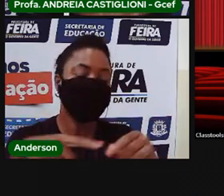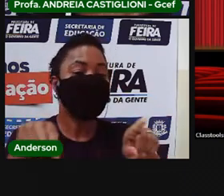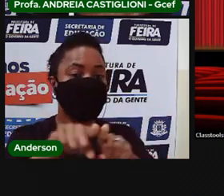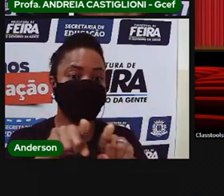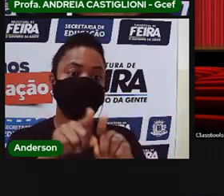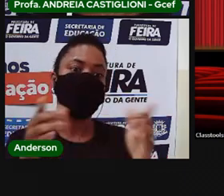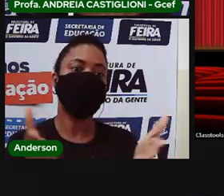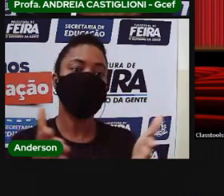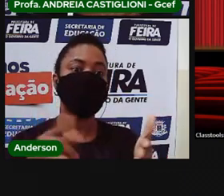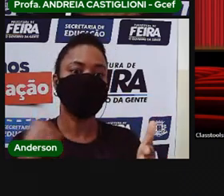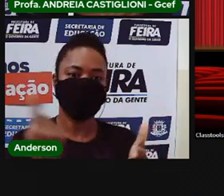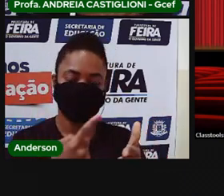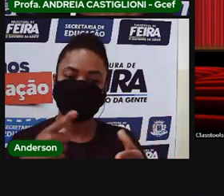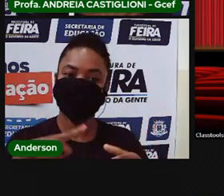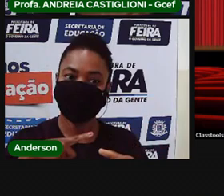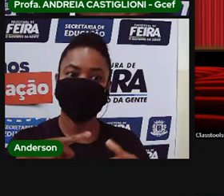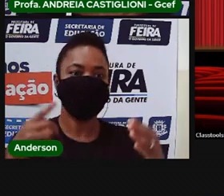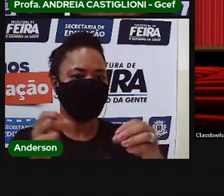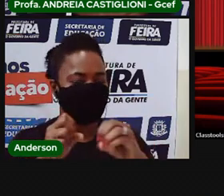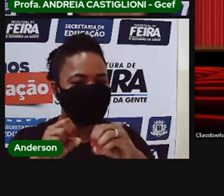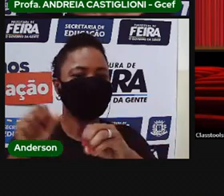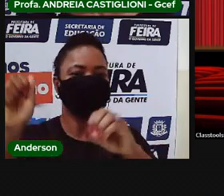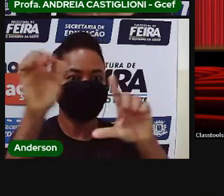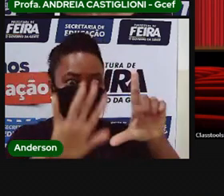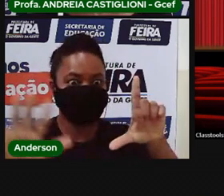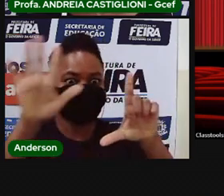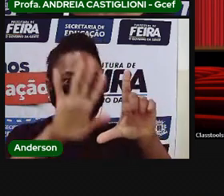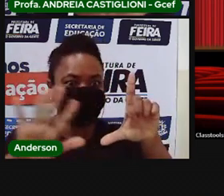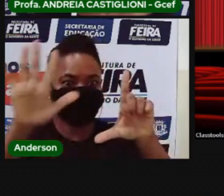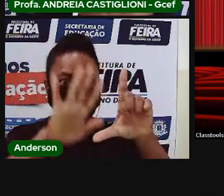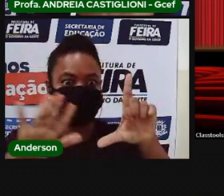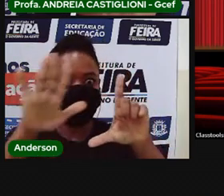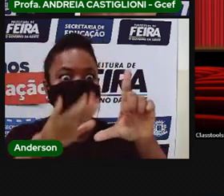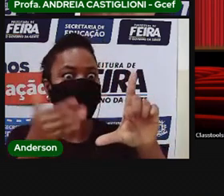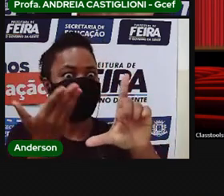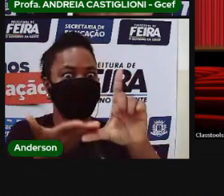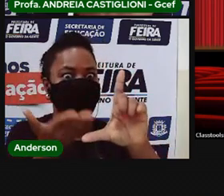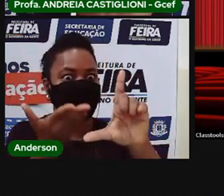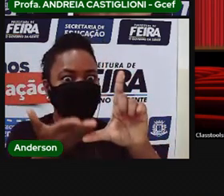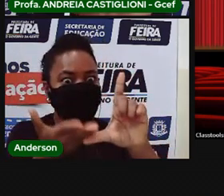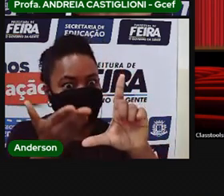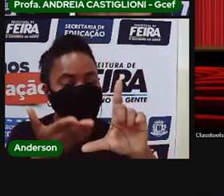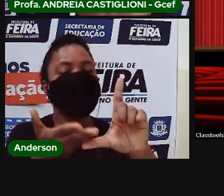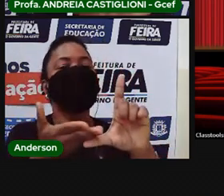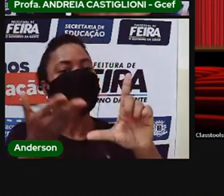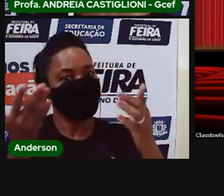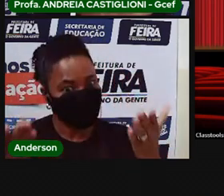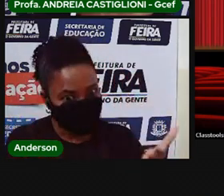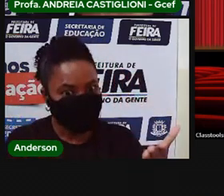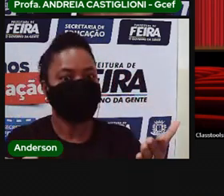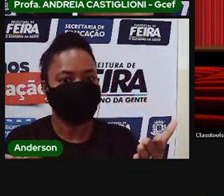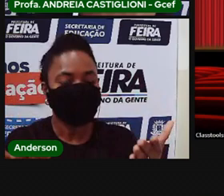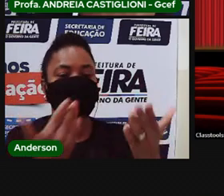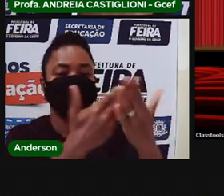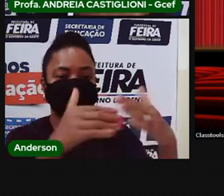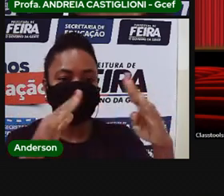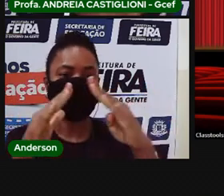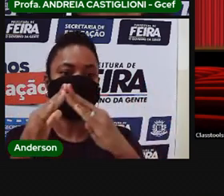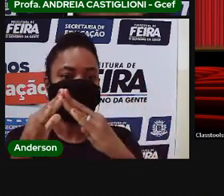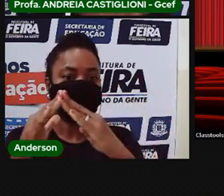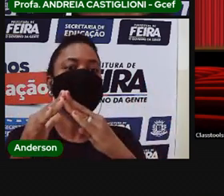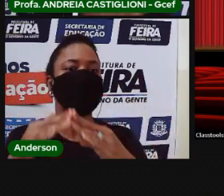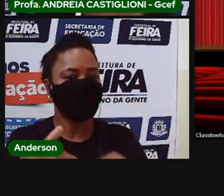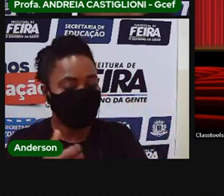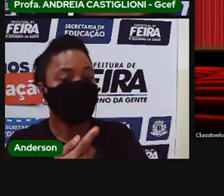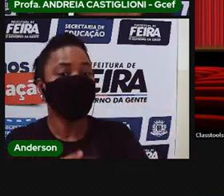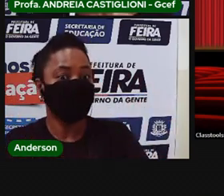em dia, a gente está tendo aqui essa aula virtual, online, onde os alunos de todas essas escolas, né, das nossas escolas dos anos finais, puderam estar